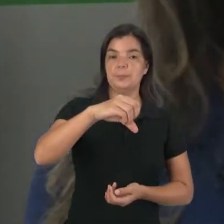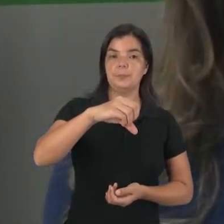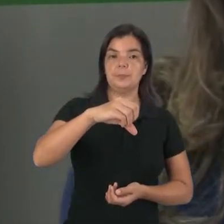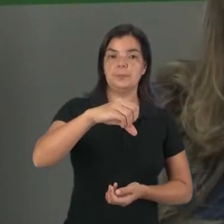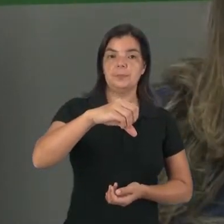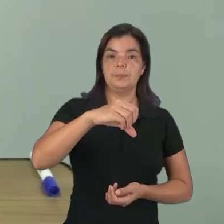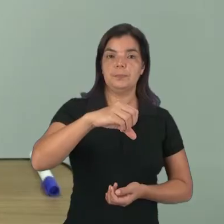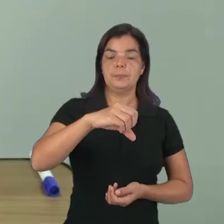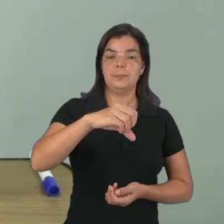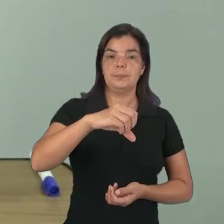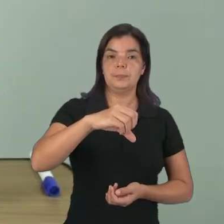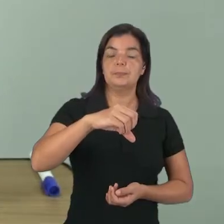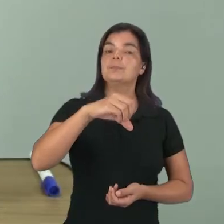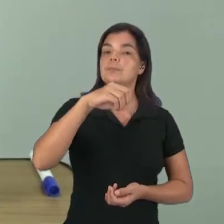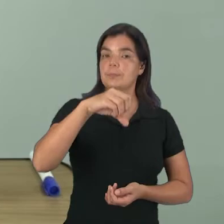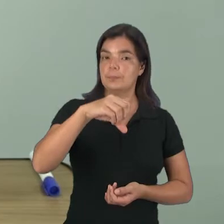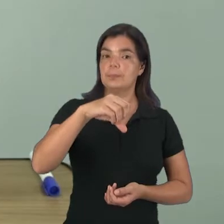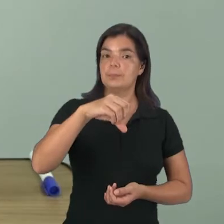900, certo?